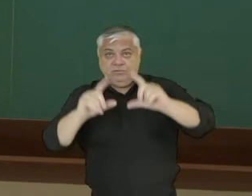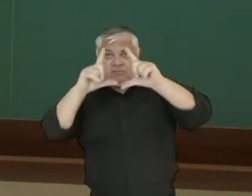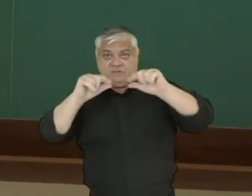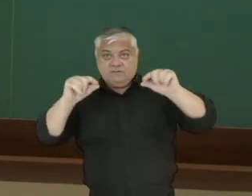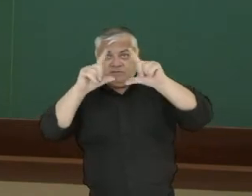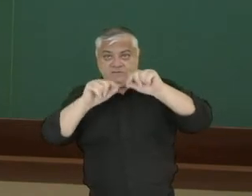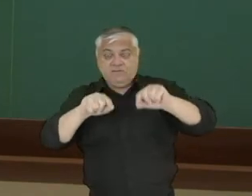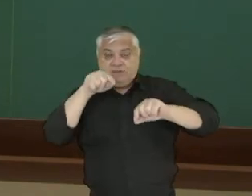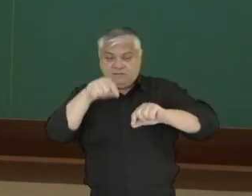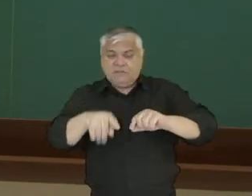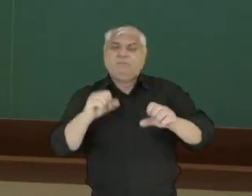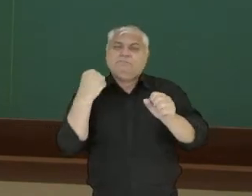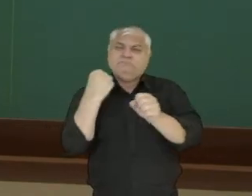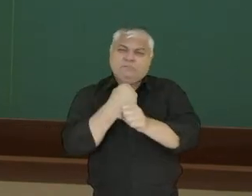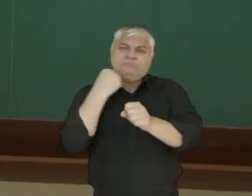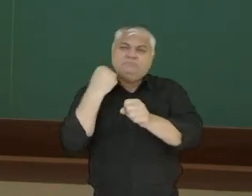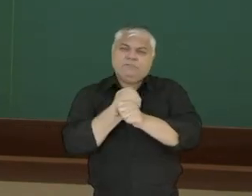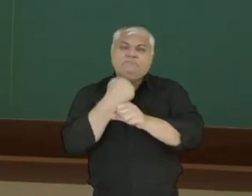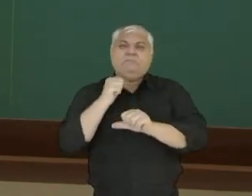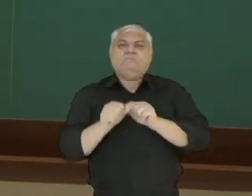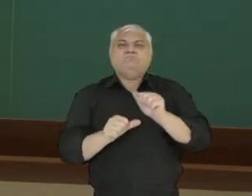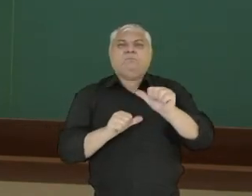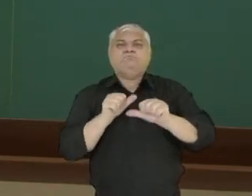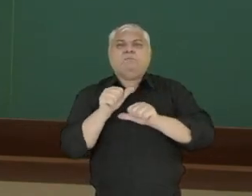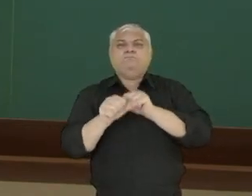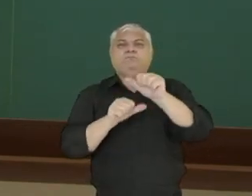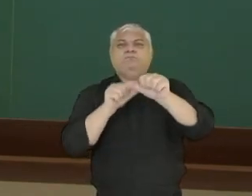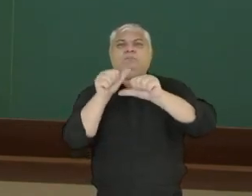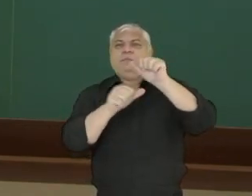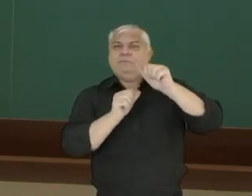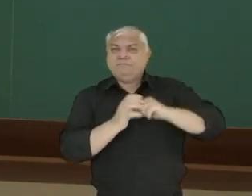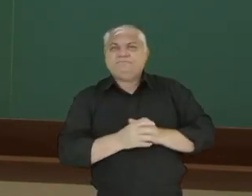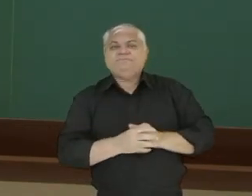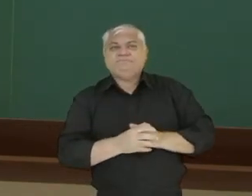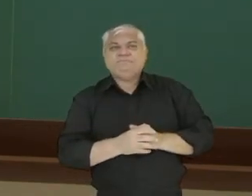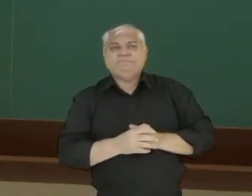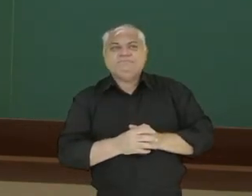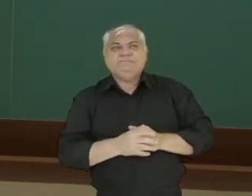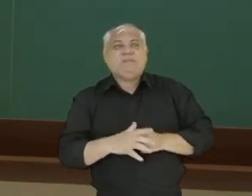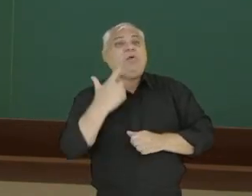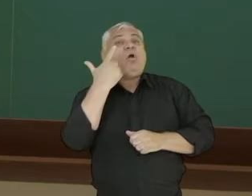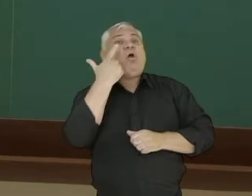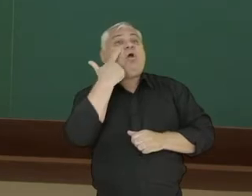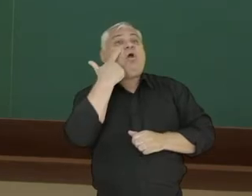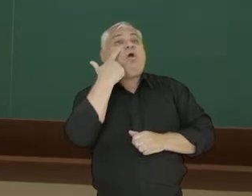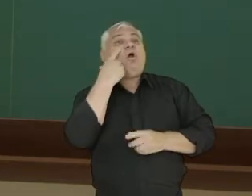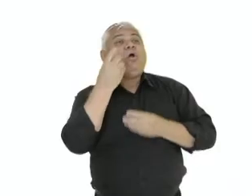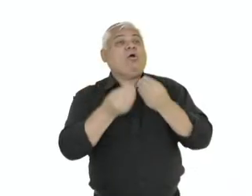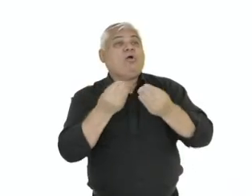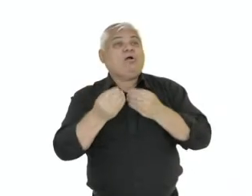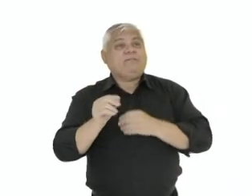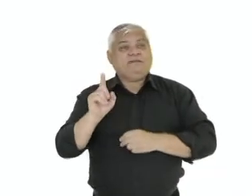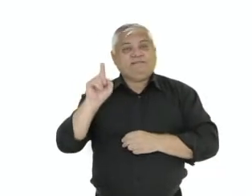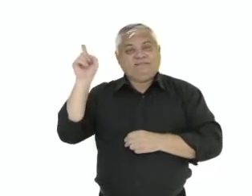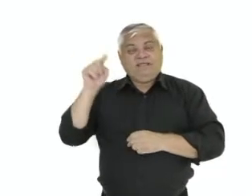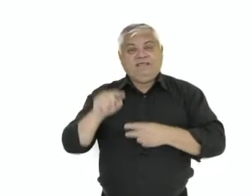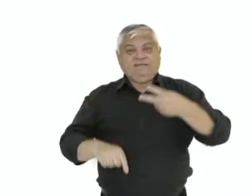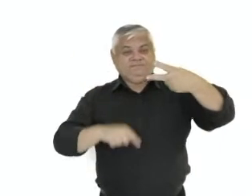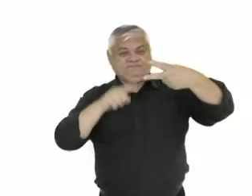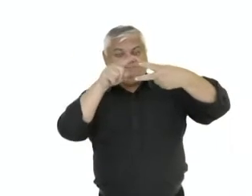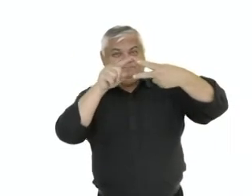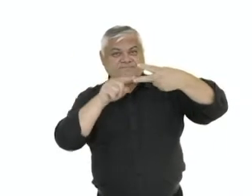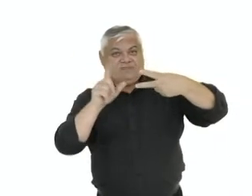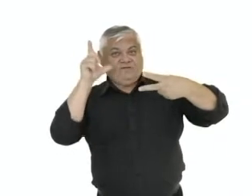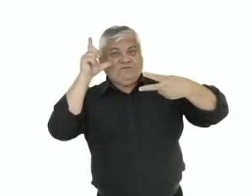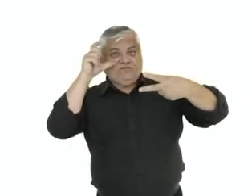e que houve uma transformação naquele espaço. Agora eu quero que você dê uma olhada na tela, onde nós temos duas imagens aqui